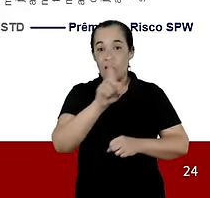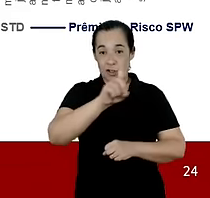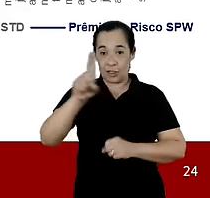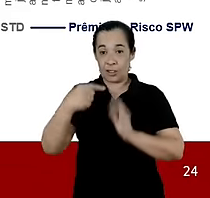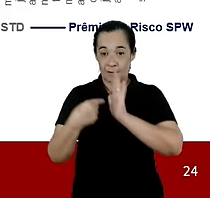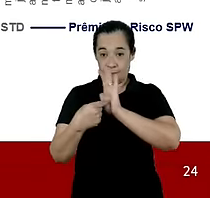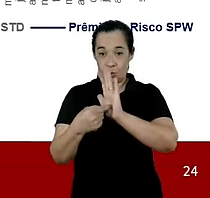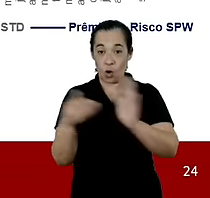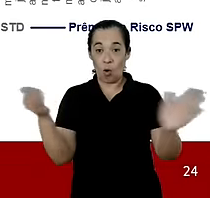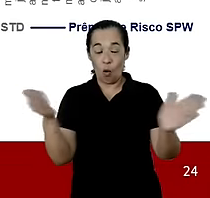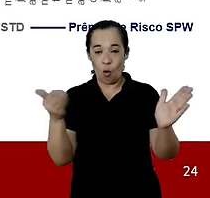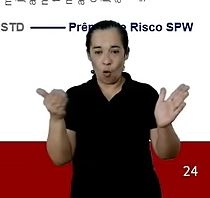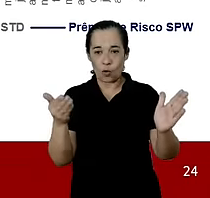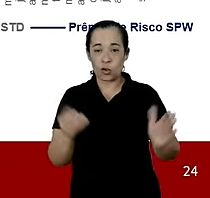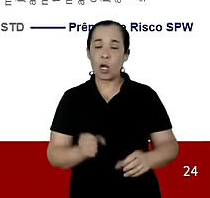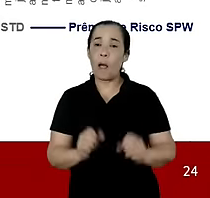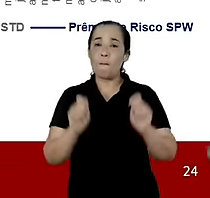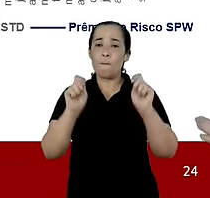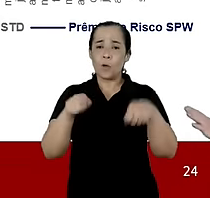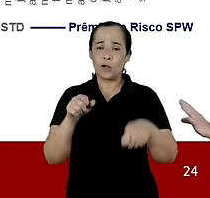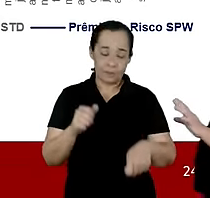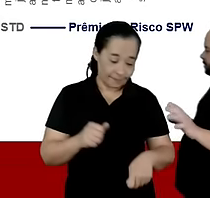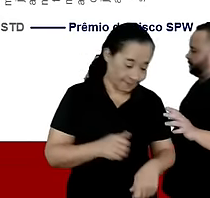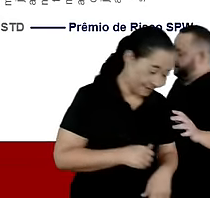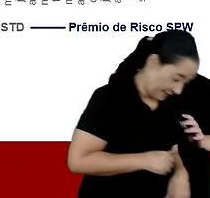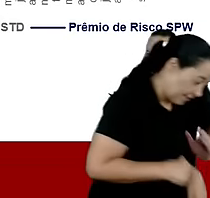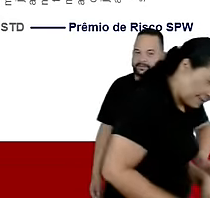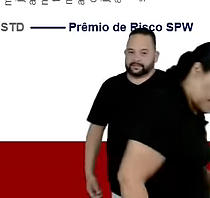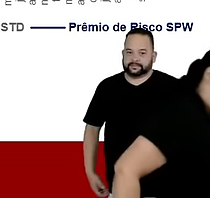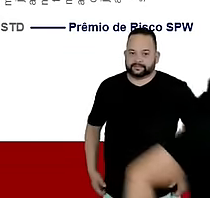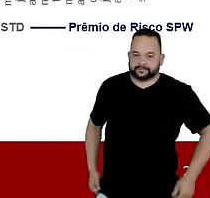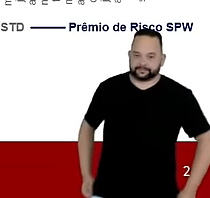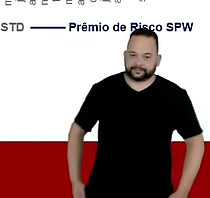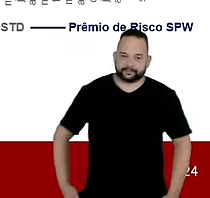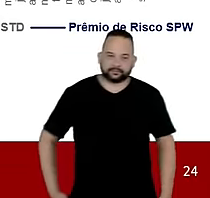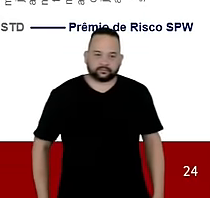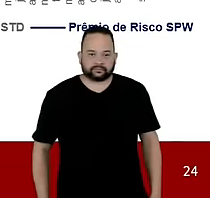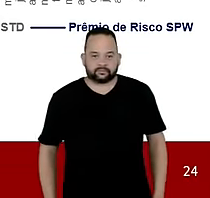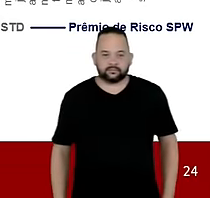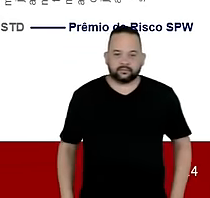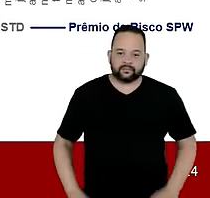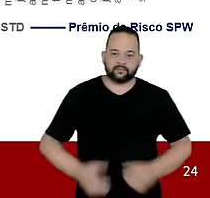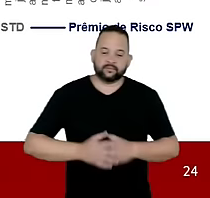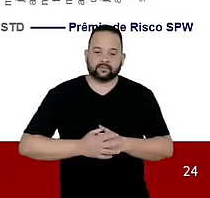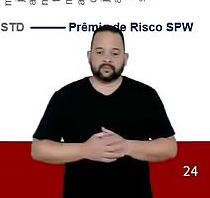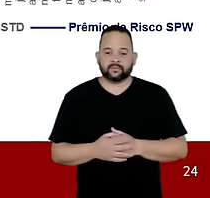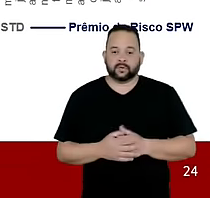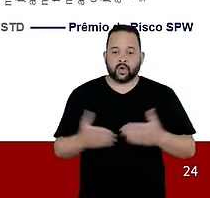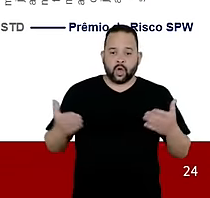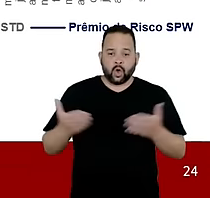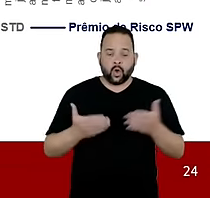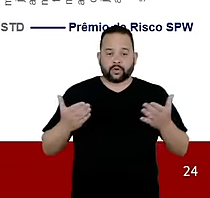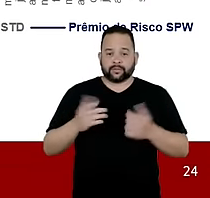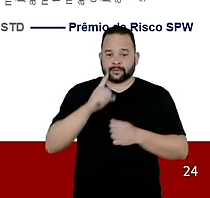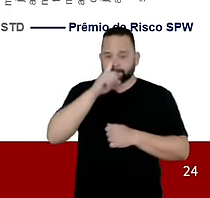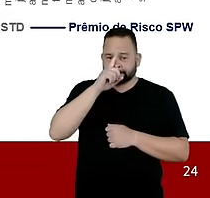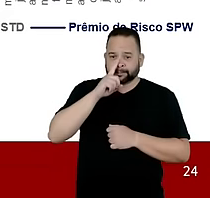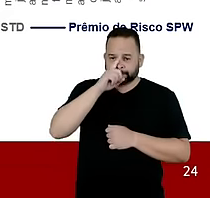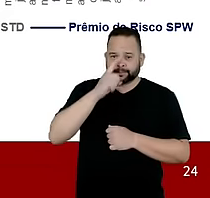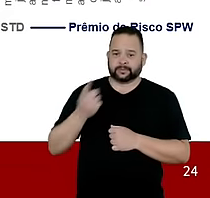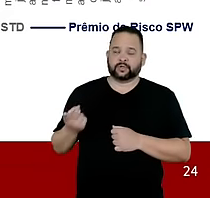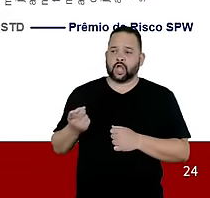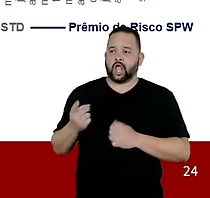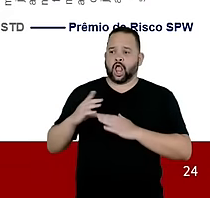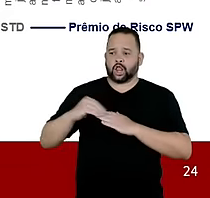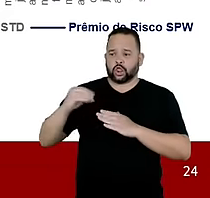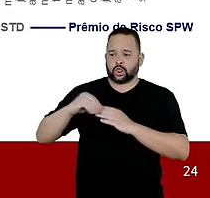muito mais favorável pro investidor ajustado a risco ter título de renda fixa dólar mais 5 no tesouro americano